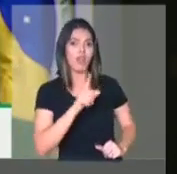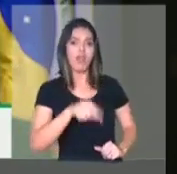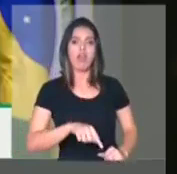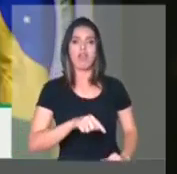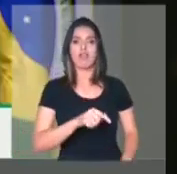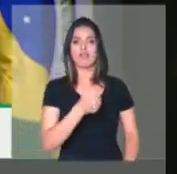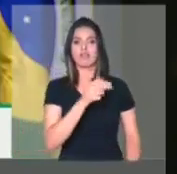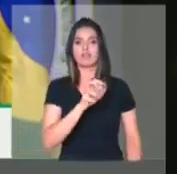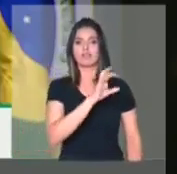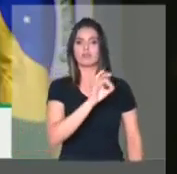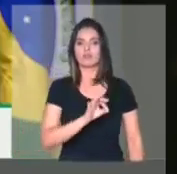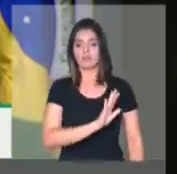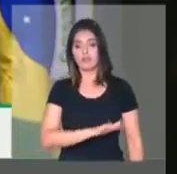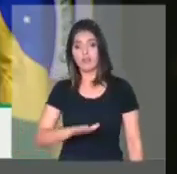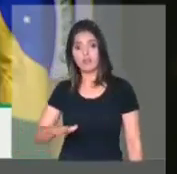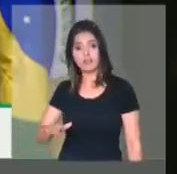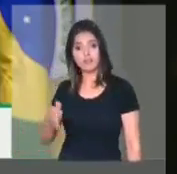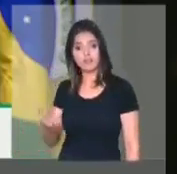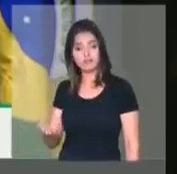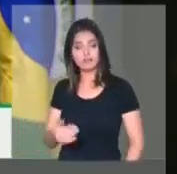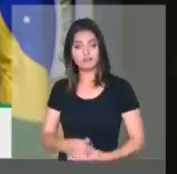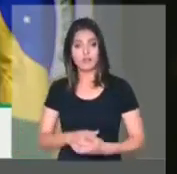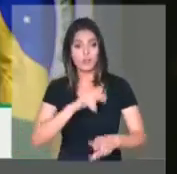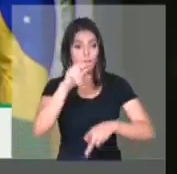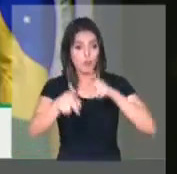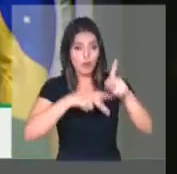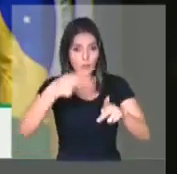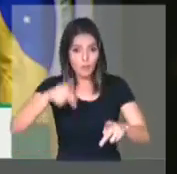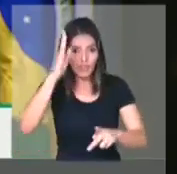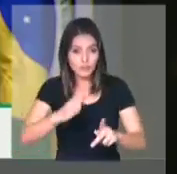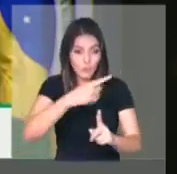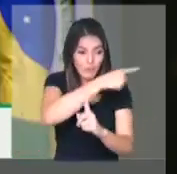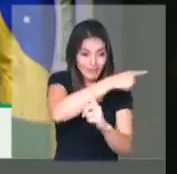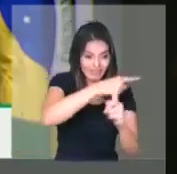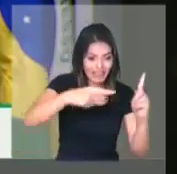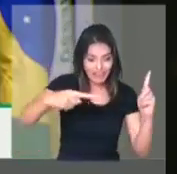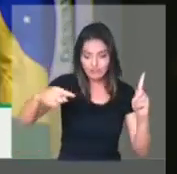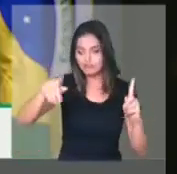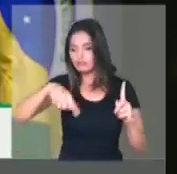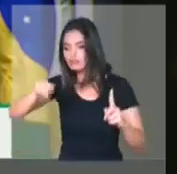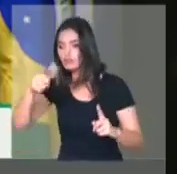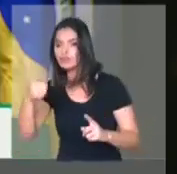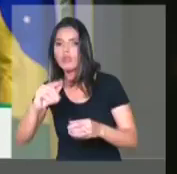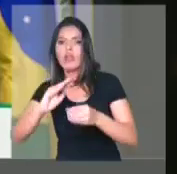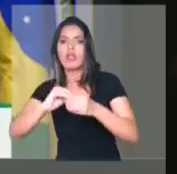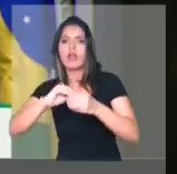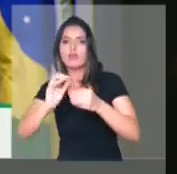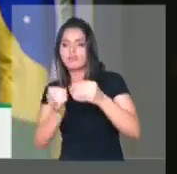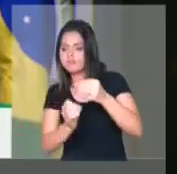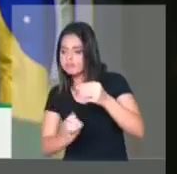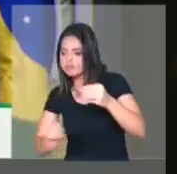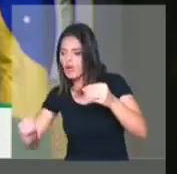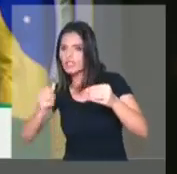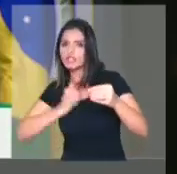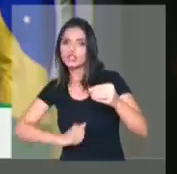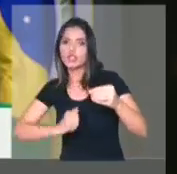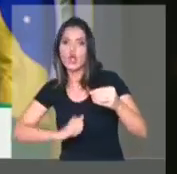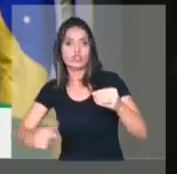Metade da população desse país não tem coleta de esgoto em casa. No